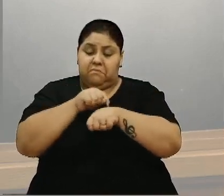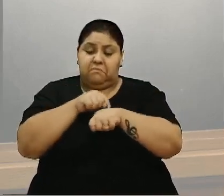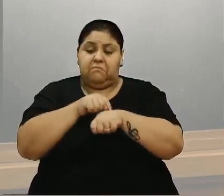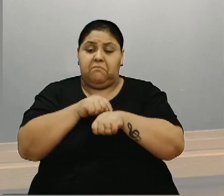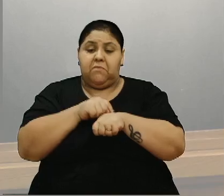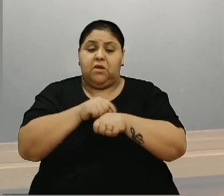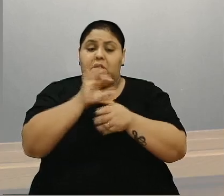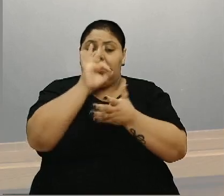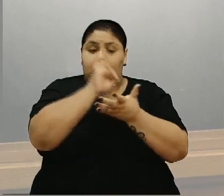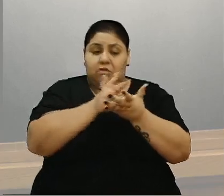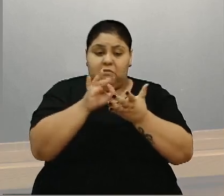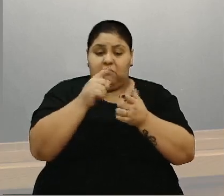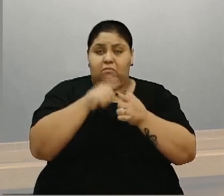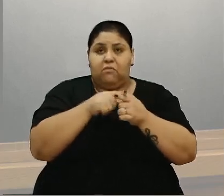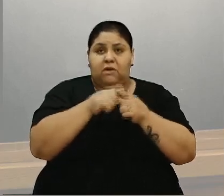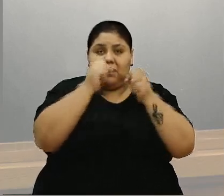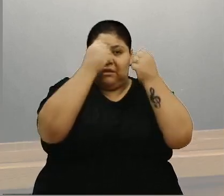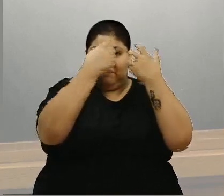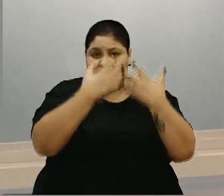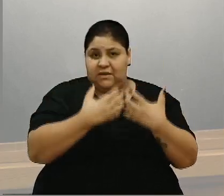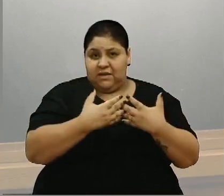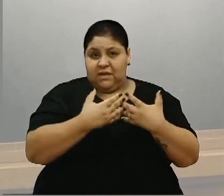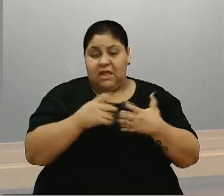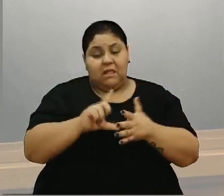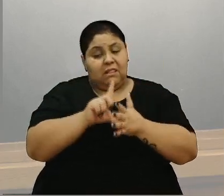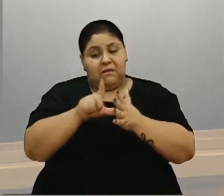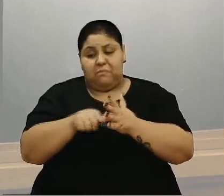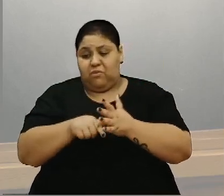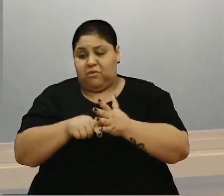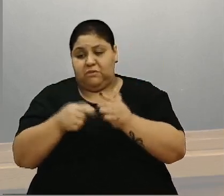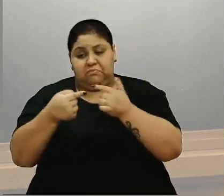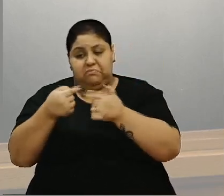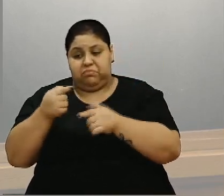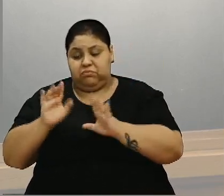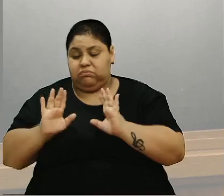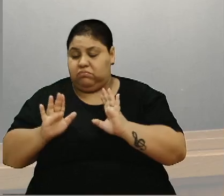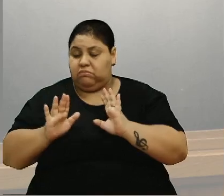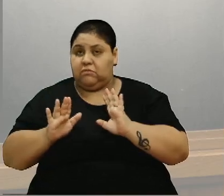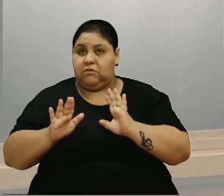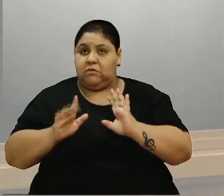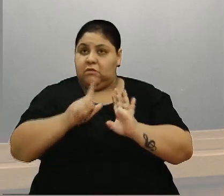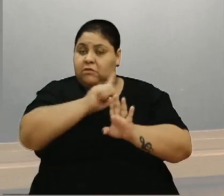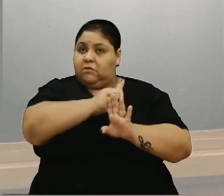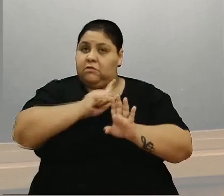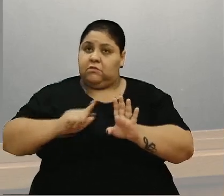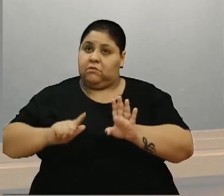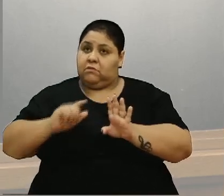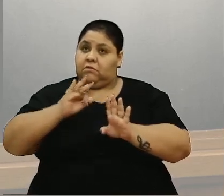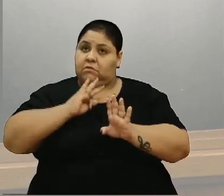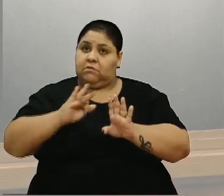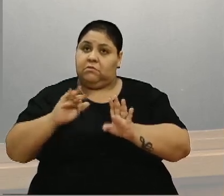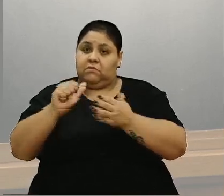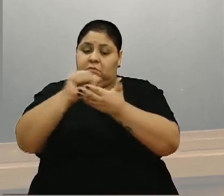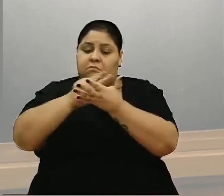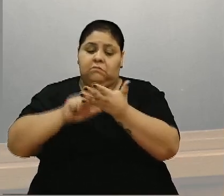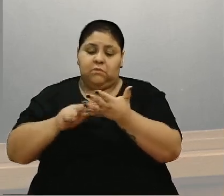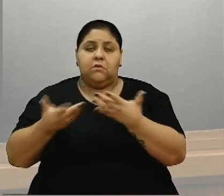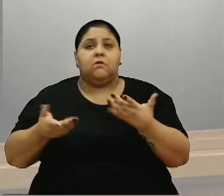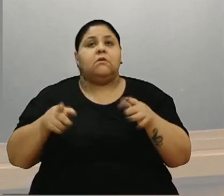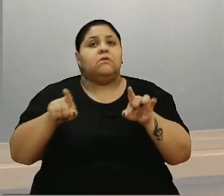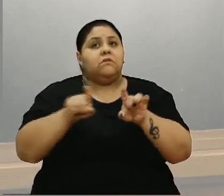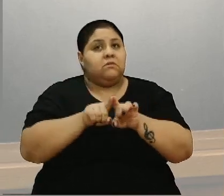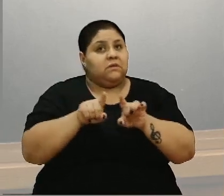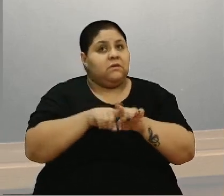cadastrar, porque a orientação é essa, depois se não der, o governo federal é que vai avaliar. Também isso é